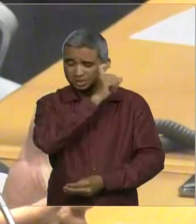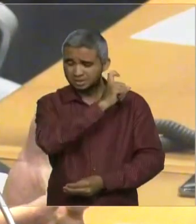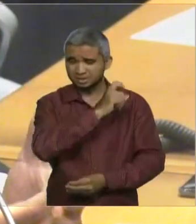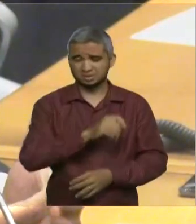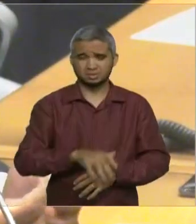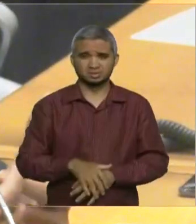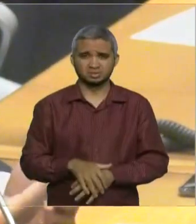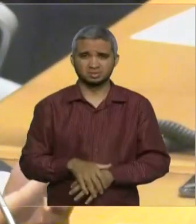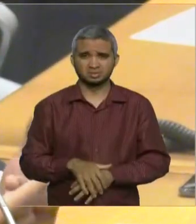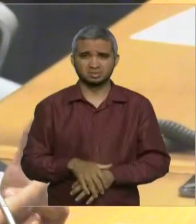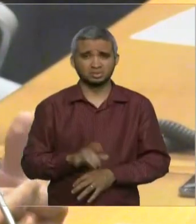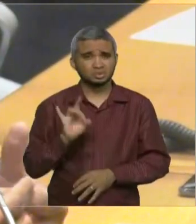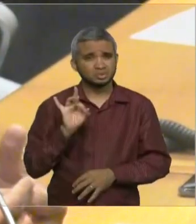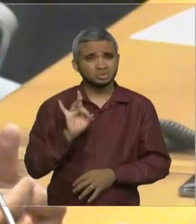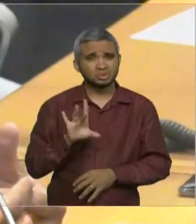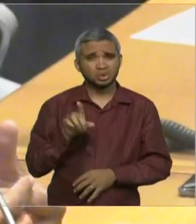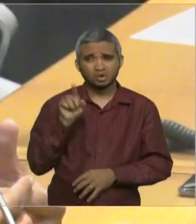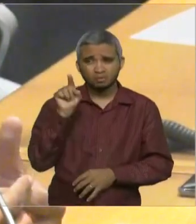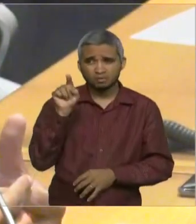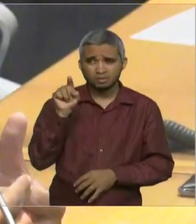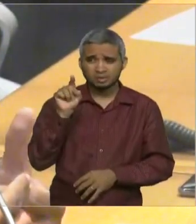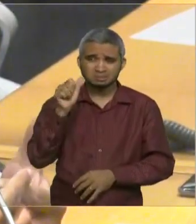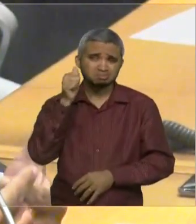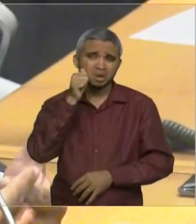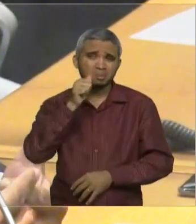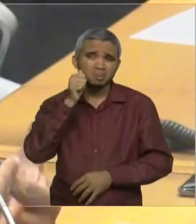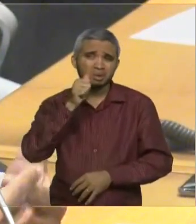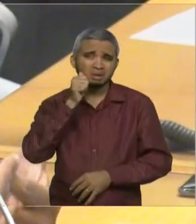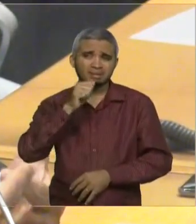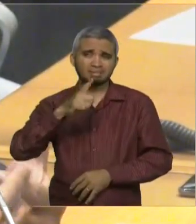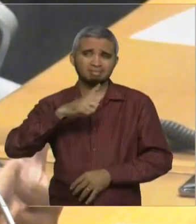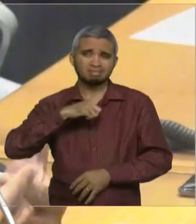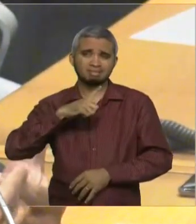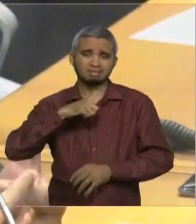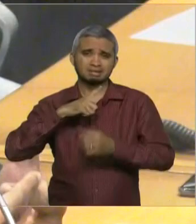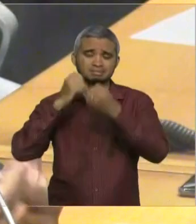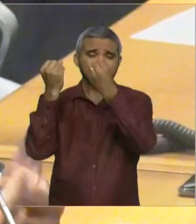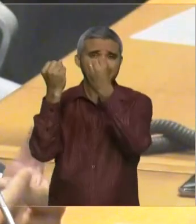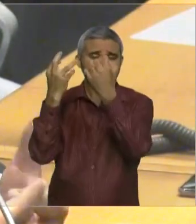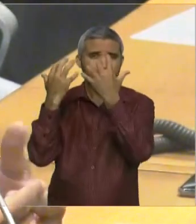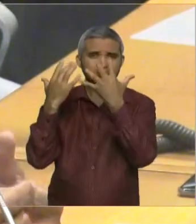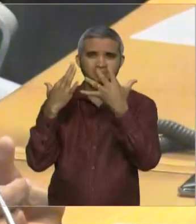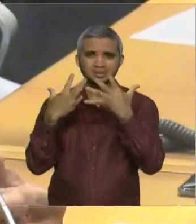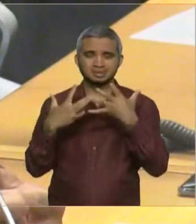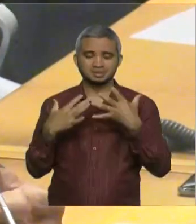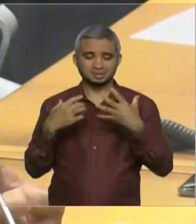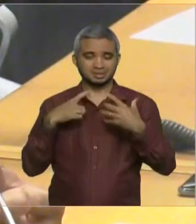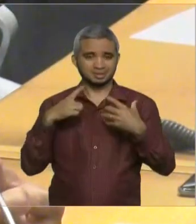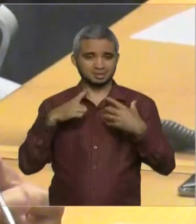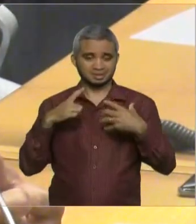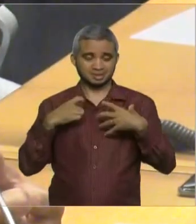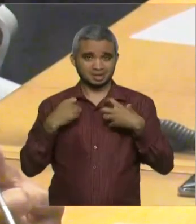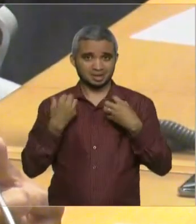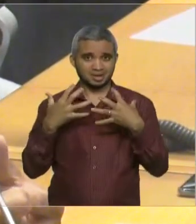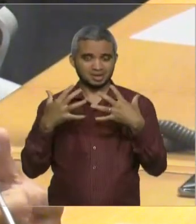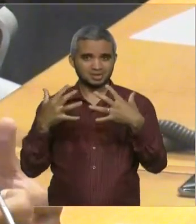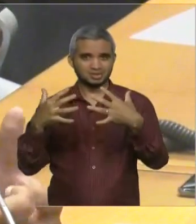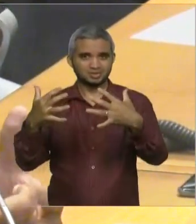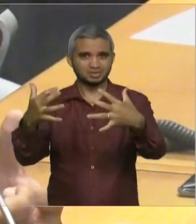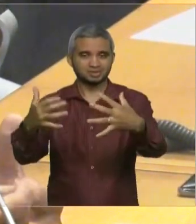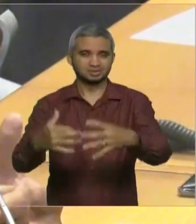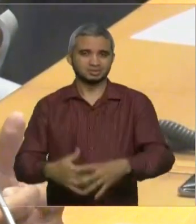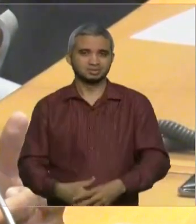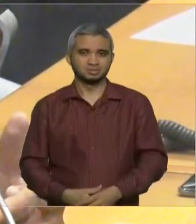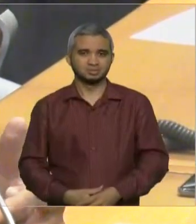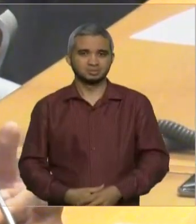iluminada consegue ter, digamos assim, essa representatividade hoje dentro dessa casa. Em relação ao